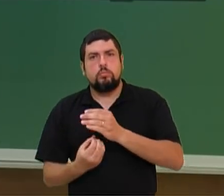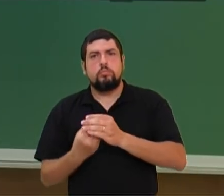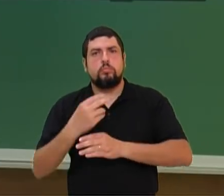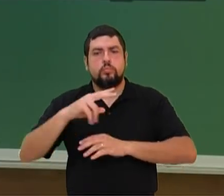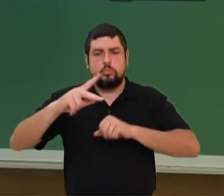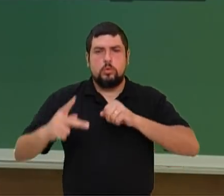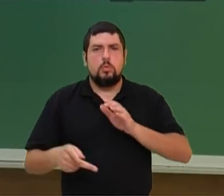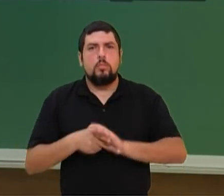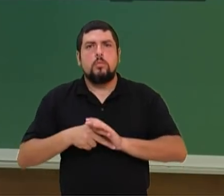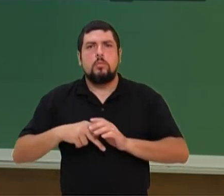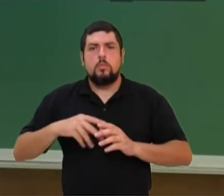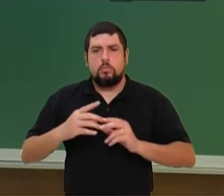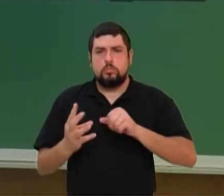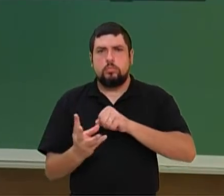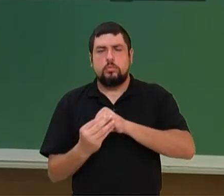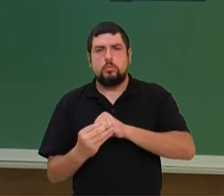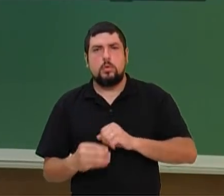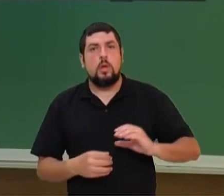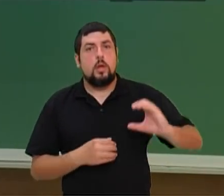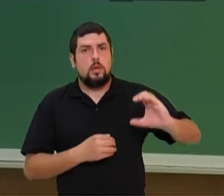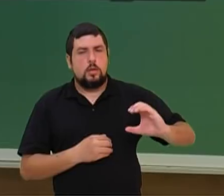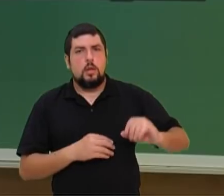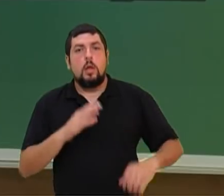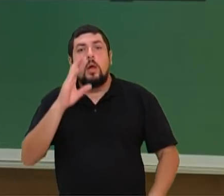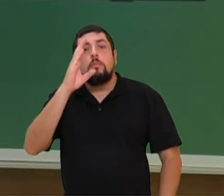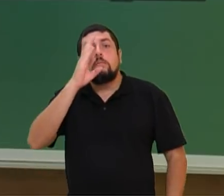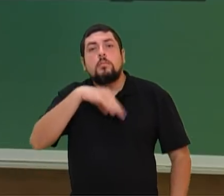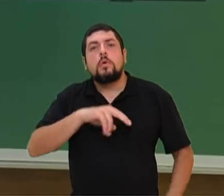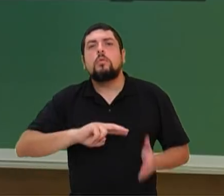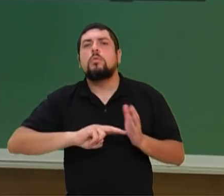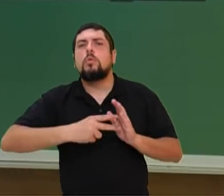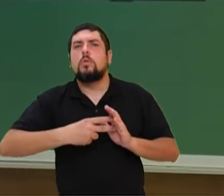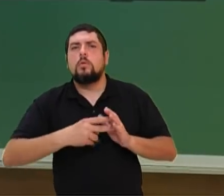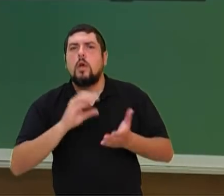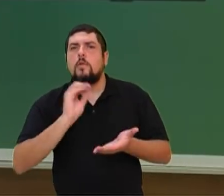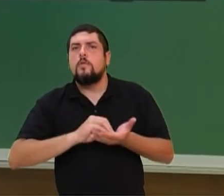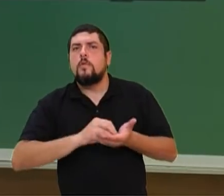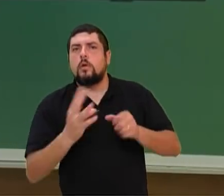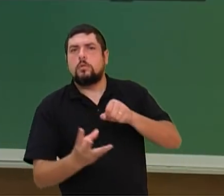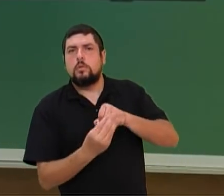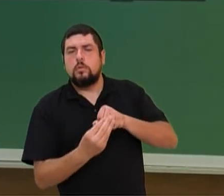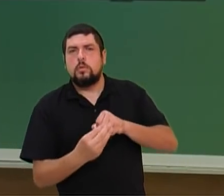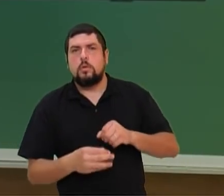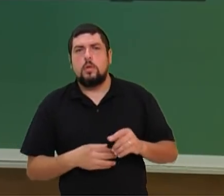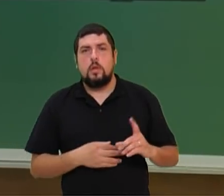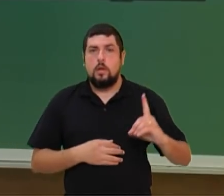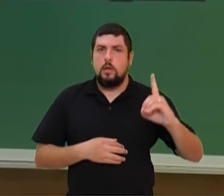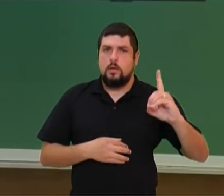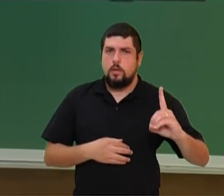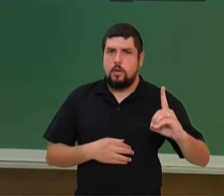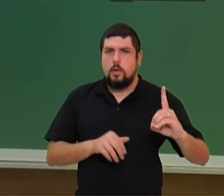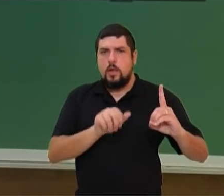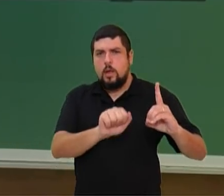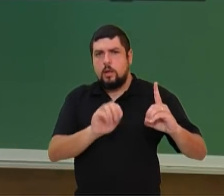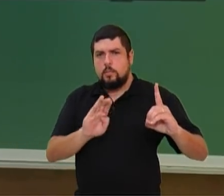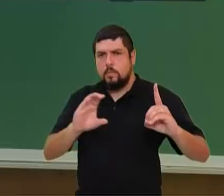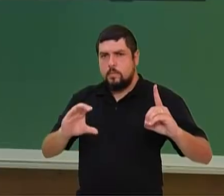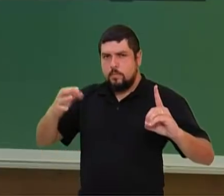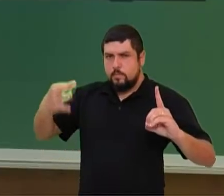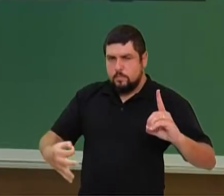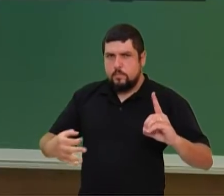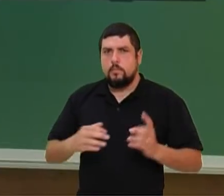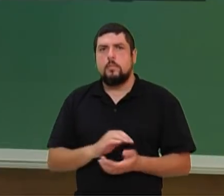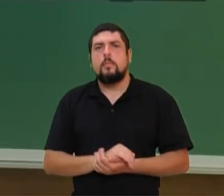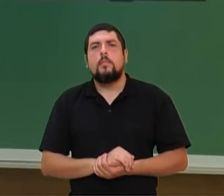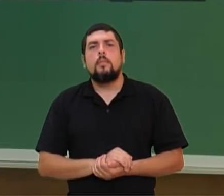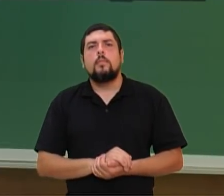Letra C. Para Confúcio, todo mal brota da falta de conhecimento? Ou letra D. Todas as alternativas estão corretas? Qual